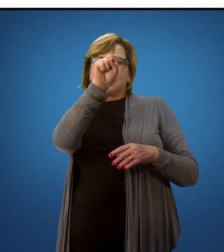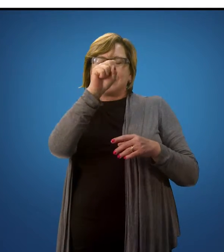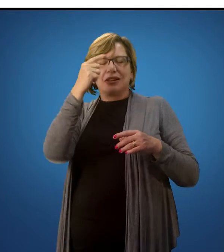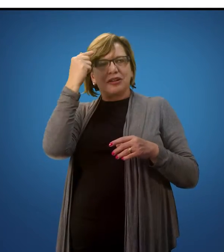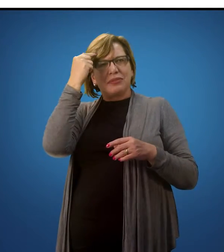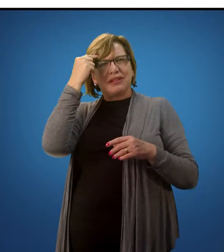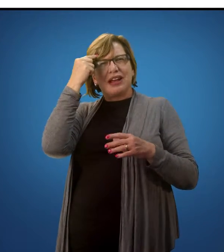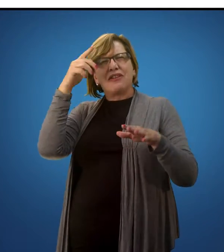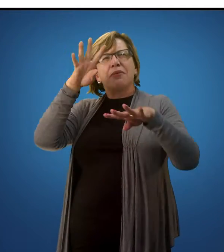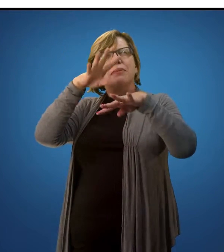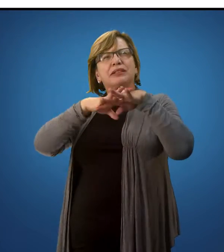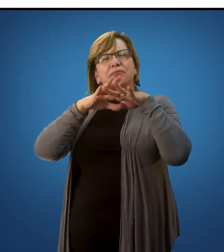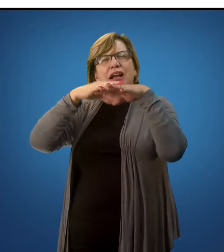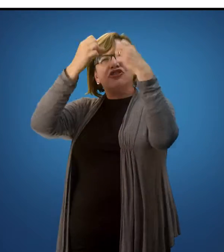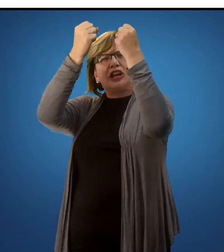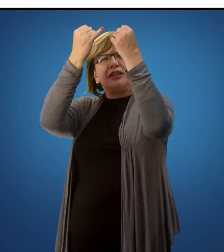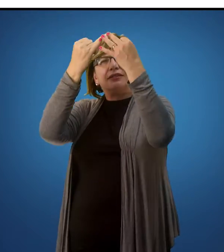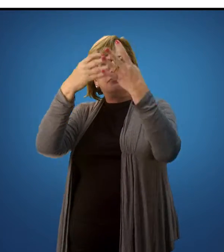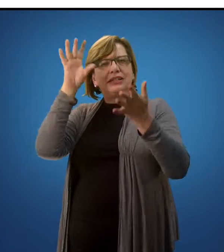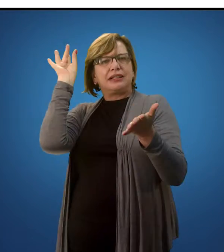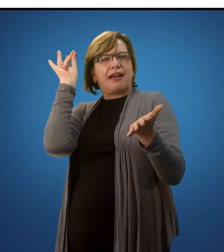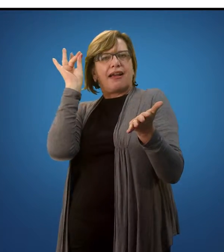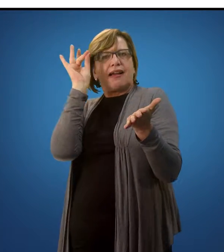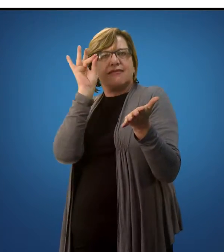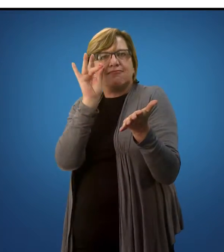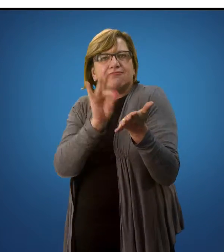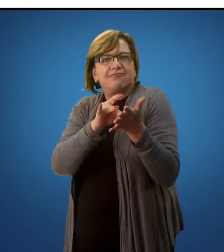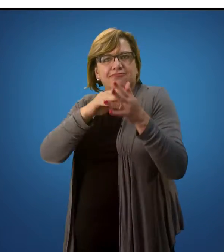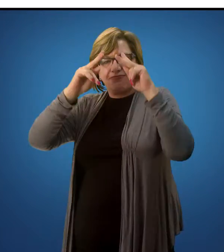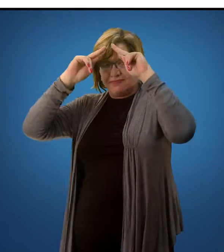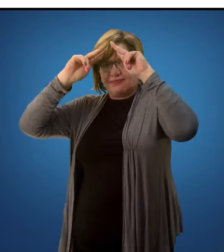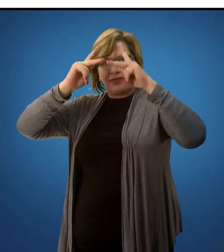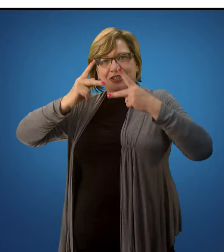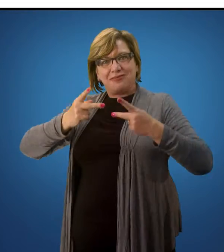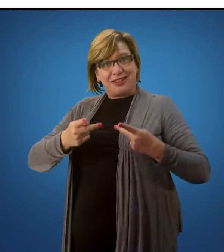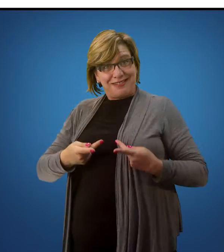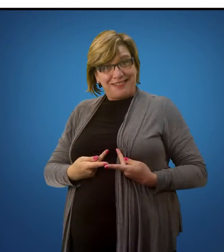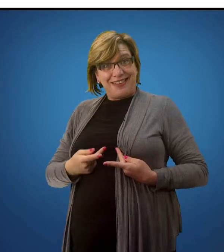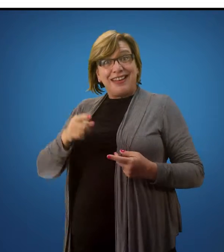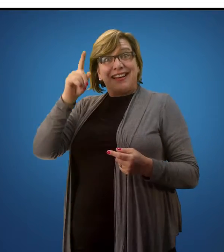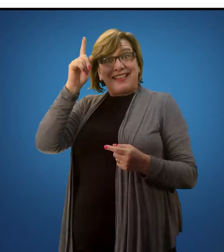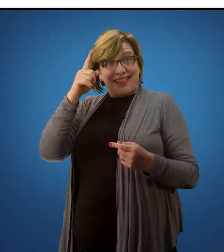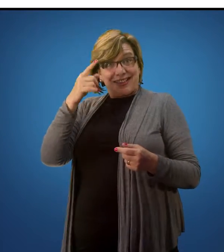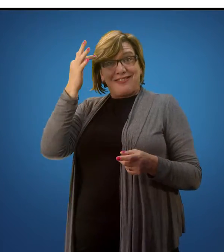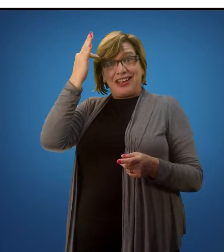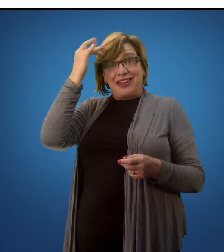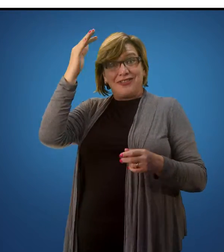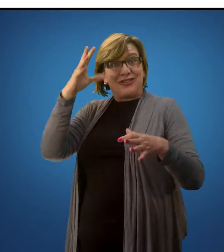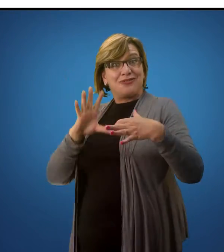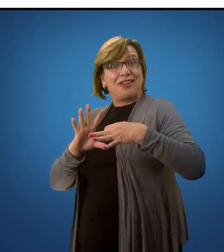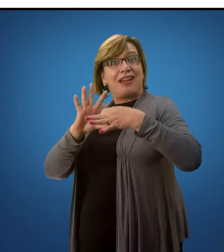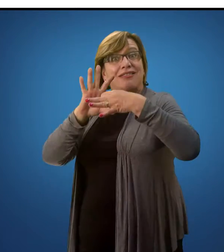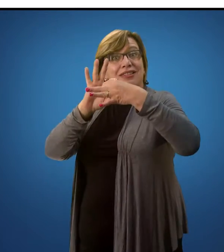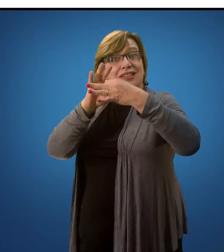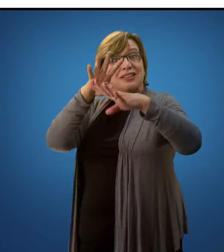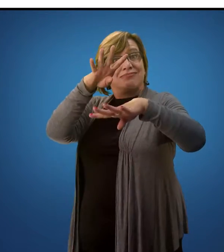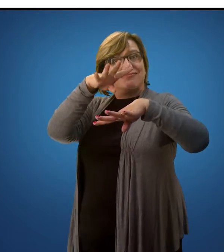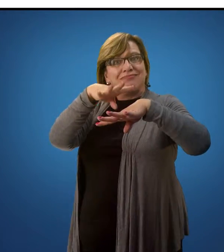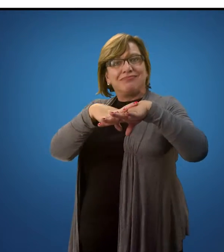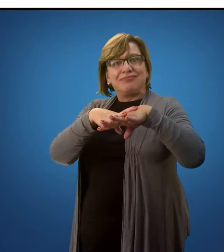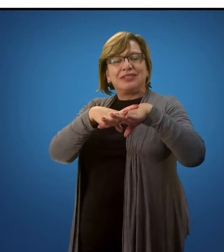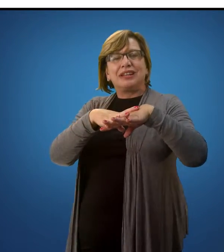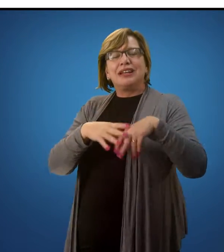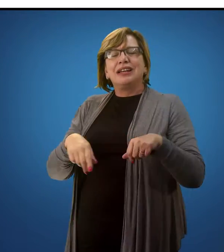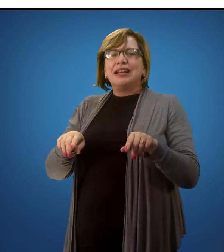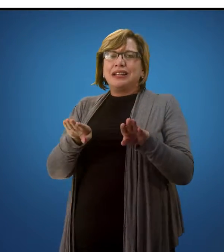realidade portanto nós temos uma filosofia que de alguma maneira está se coadunando a matemática né